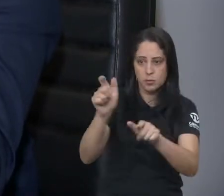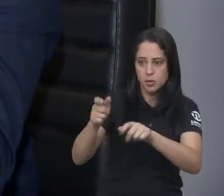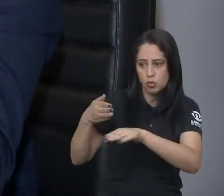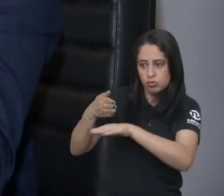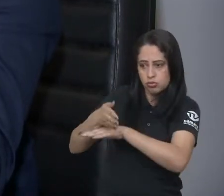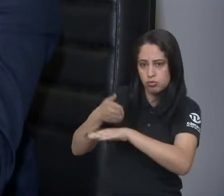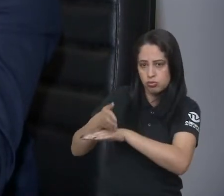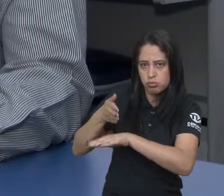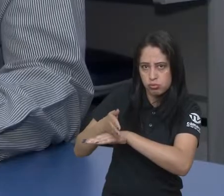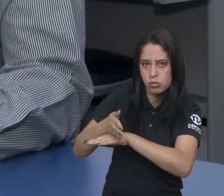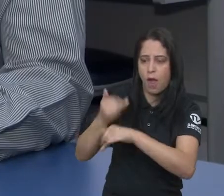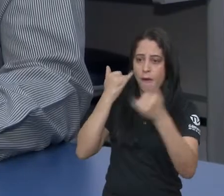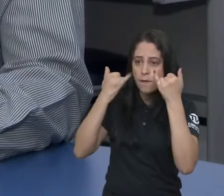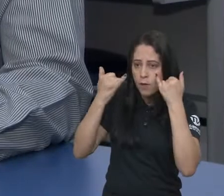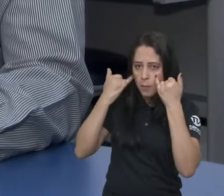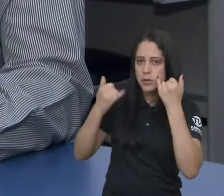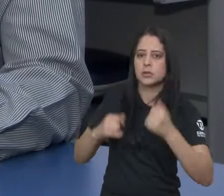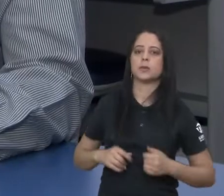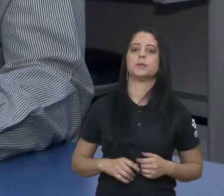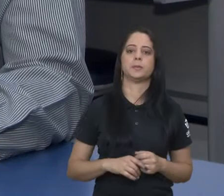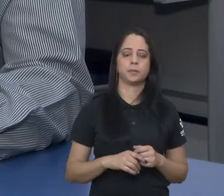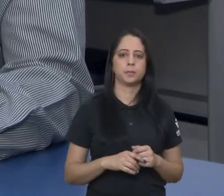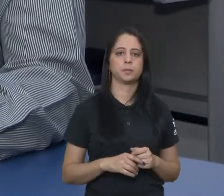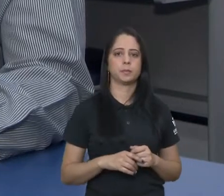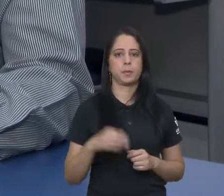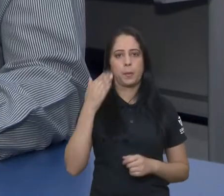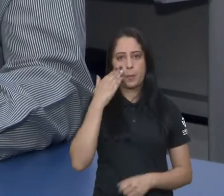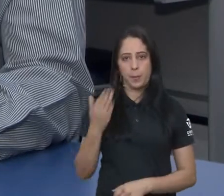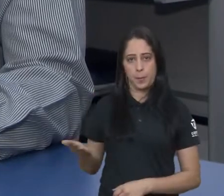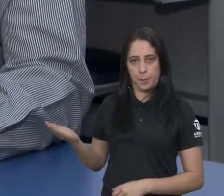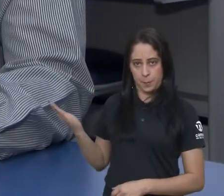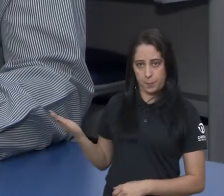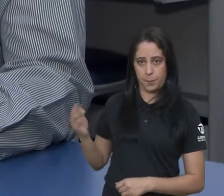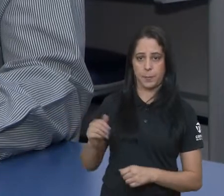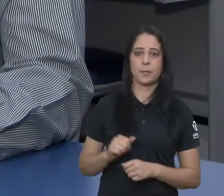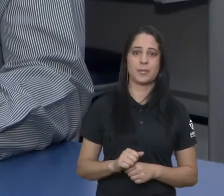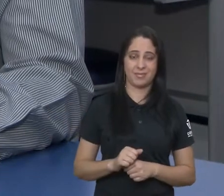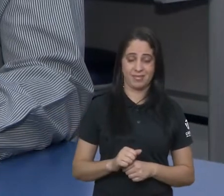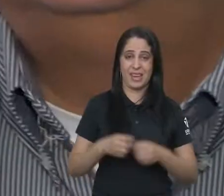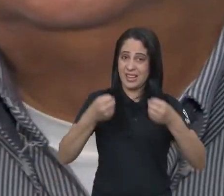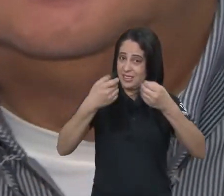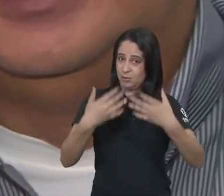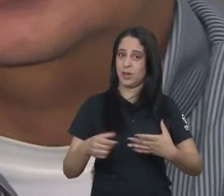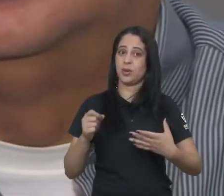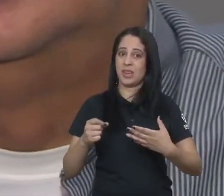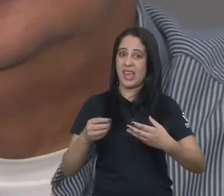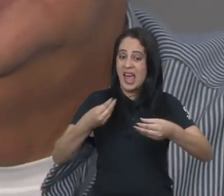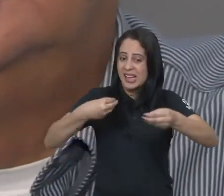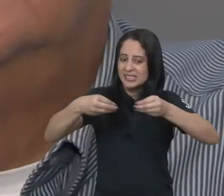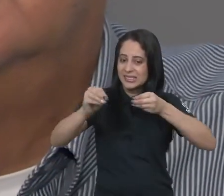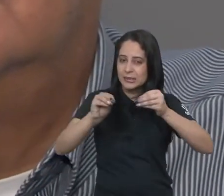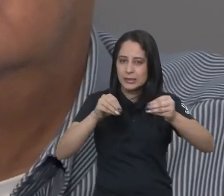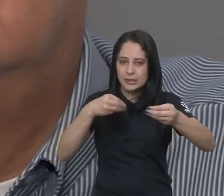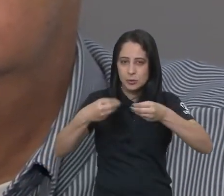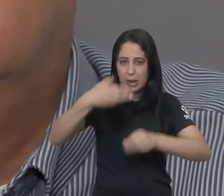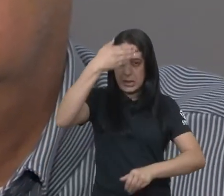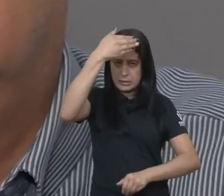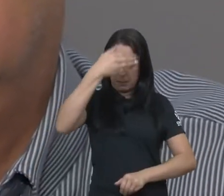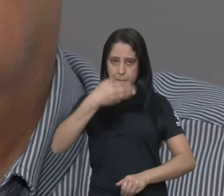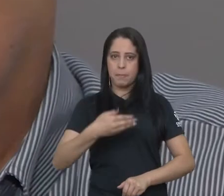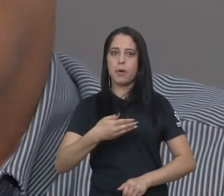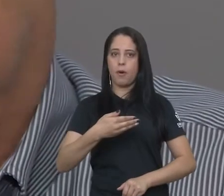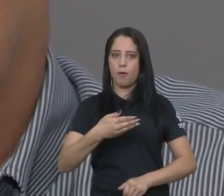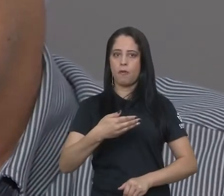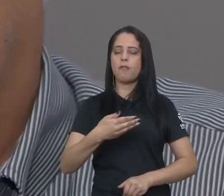do cidadão joseense. Para este especialista em gestão e desenvolvimento regional, a transparência é uma ferramenta para